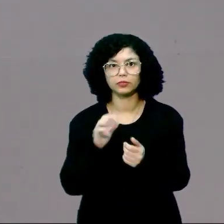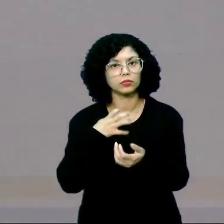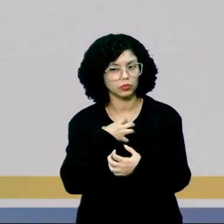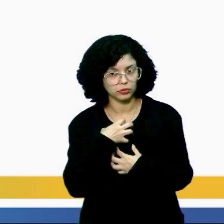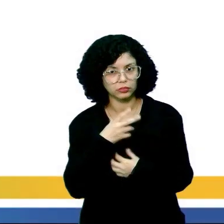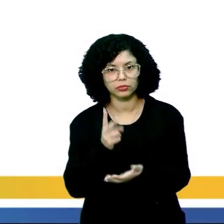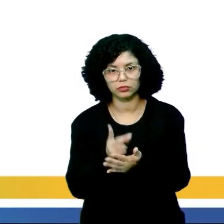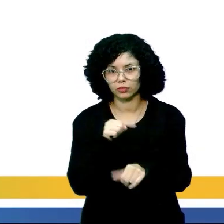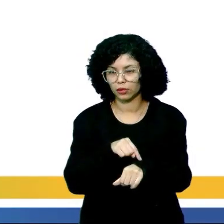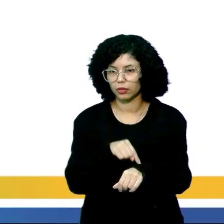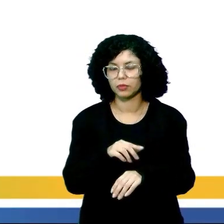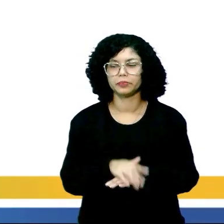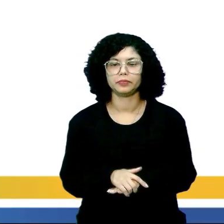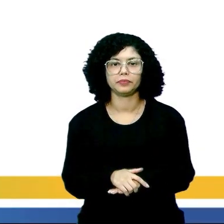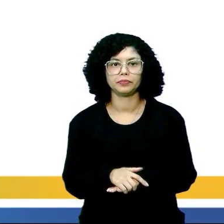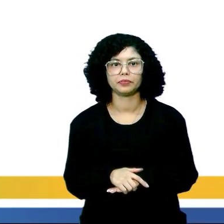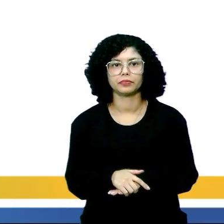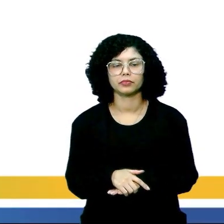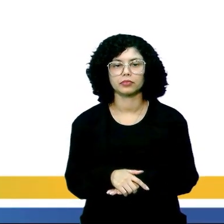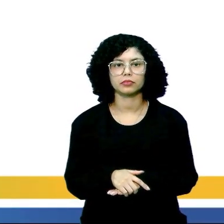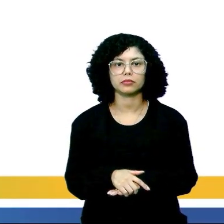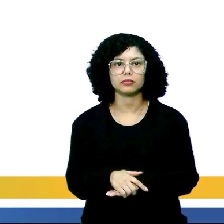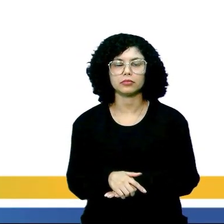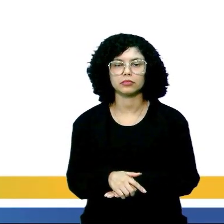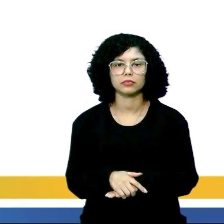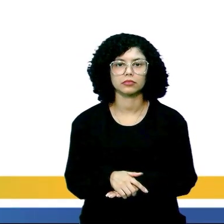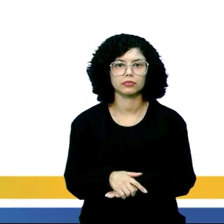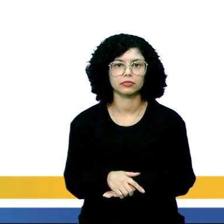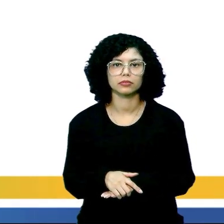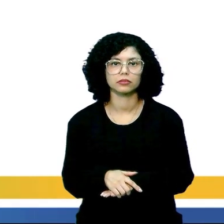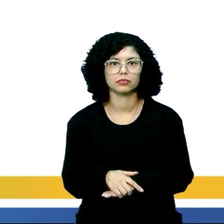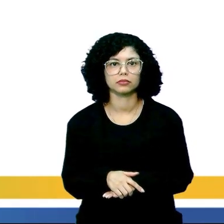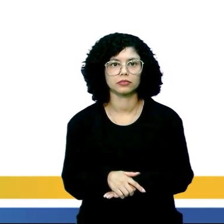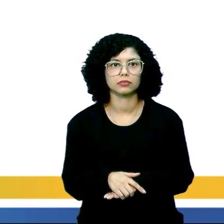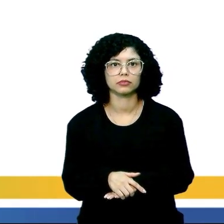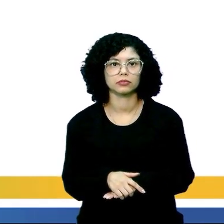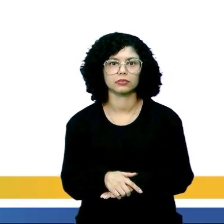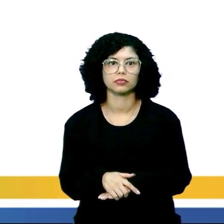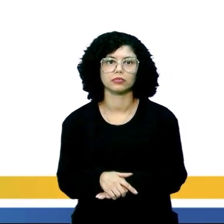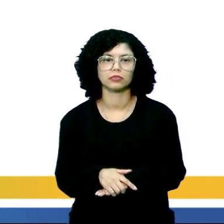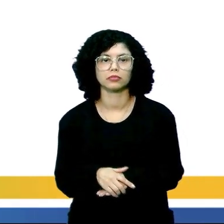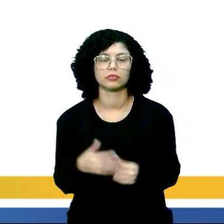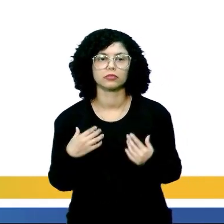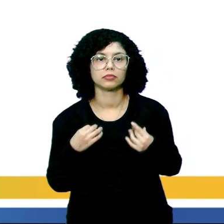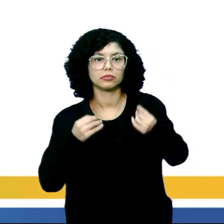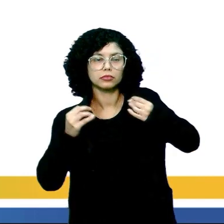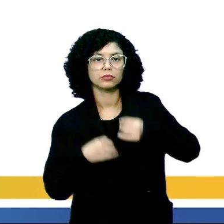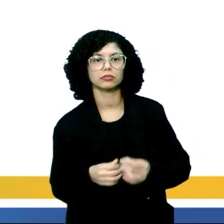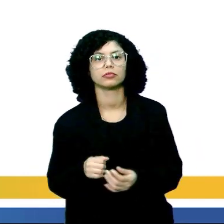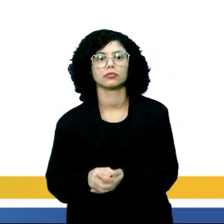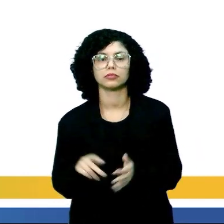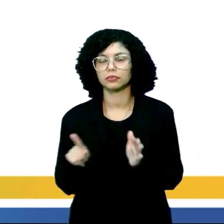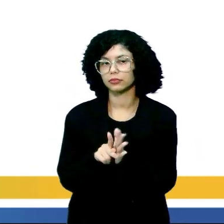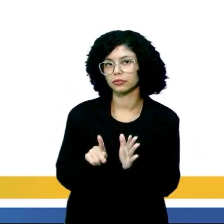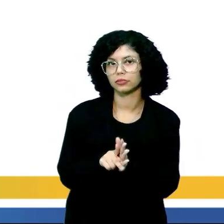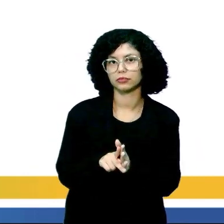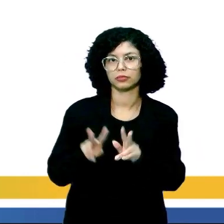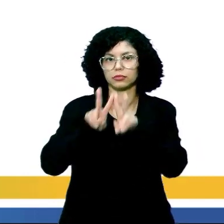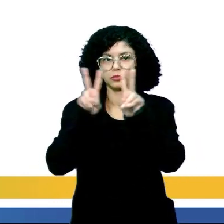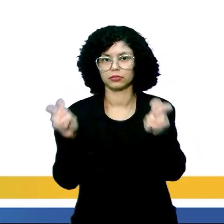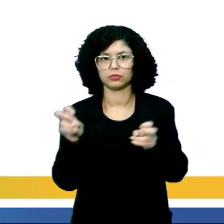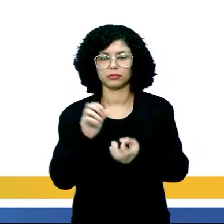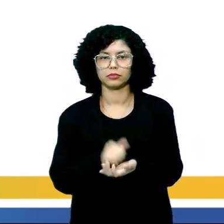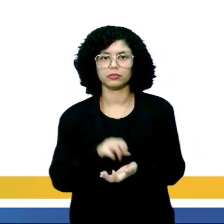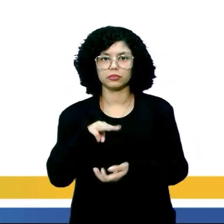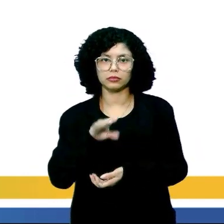momento e toda a hora. Então aí é crítica da charge. E aí dentro das